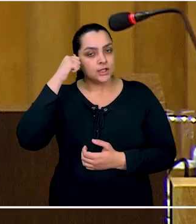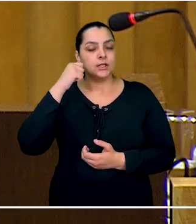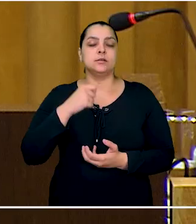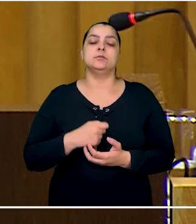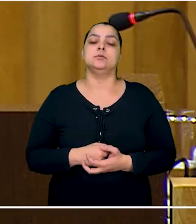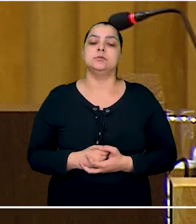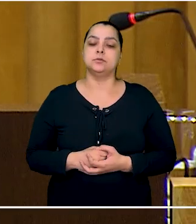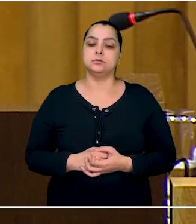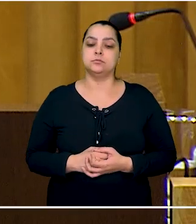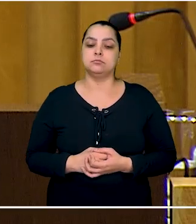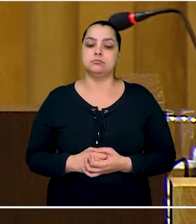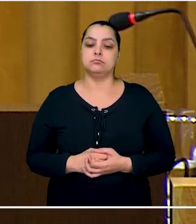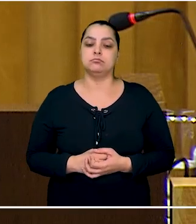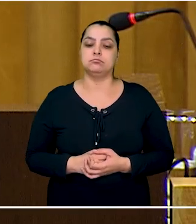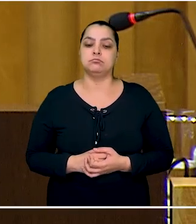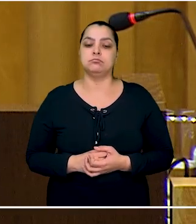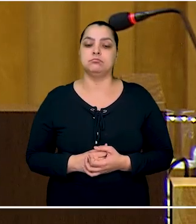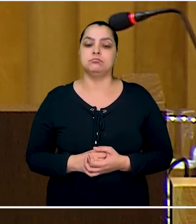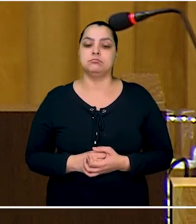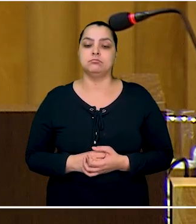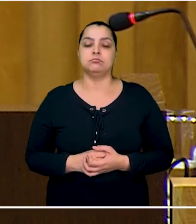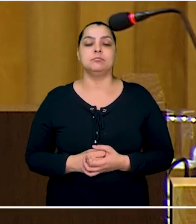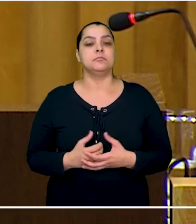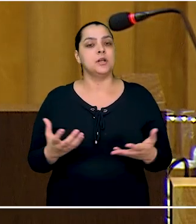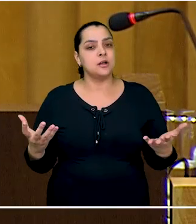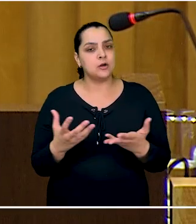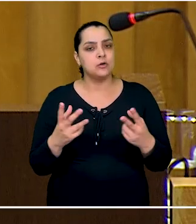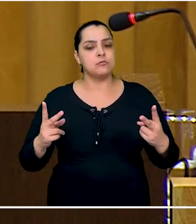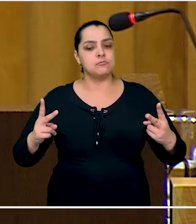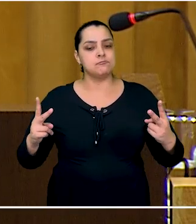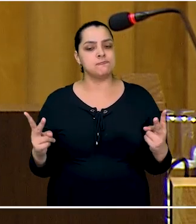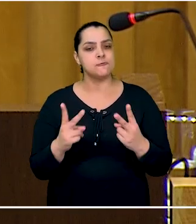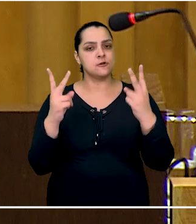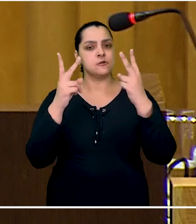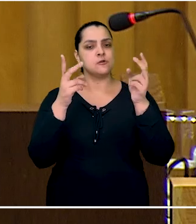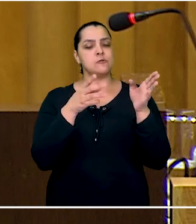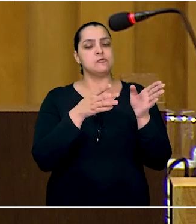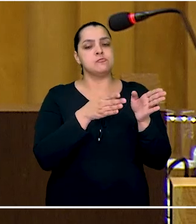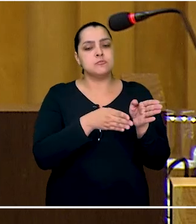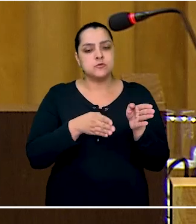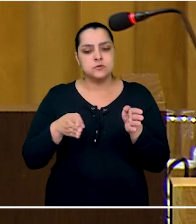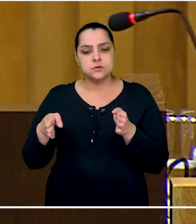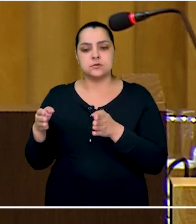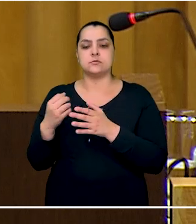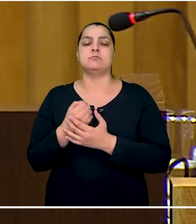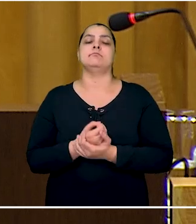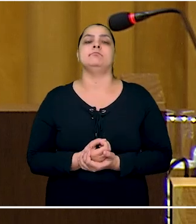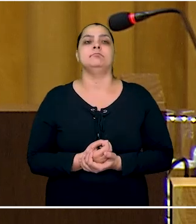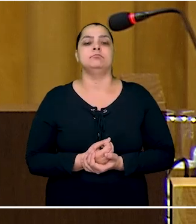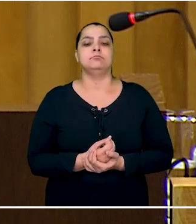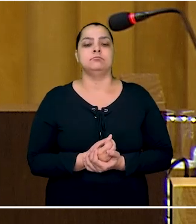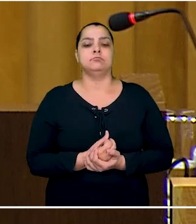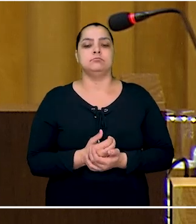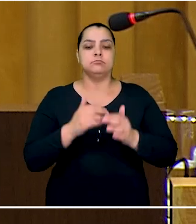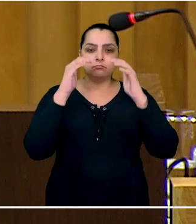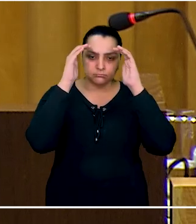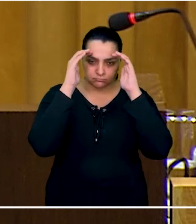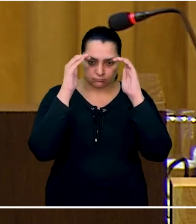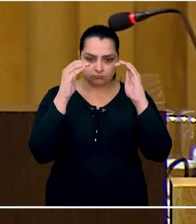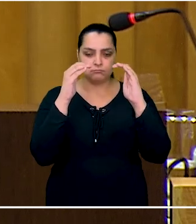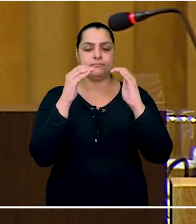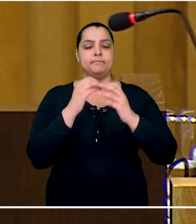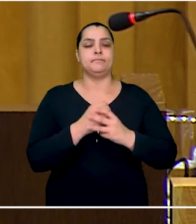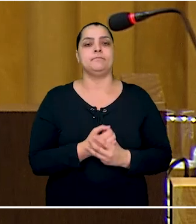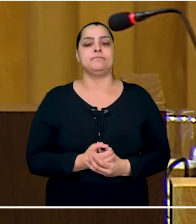negras. Um exemplo do quanto se enriquece o processo com o